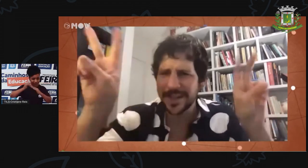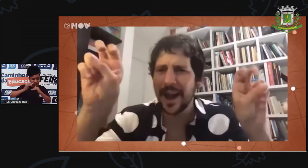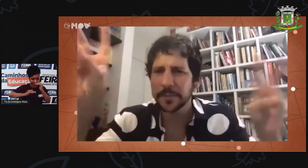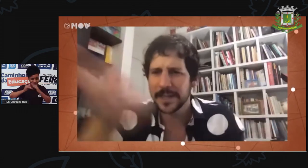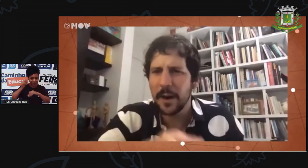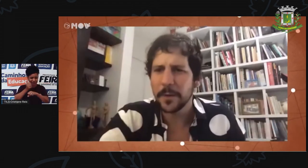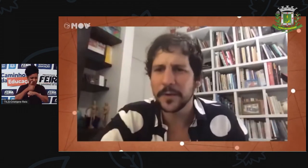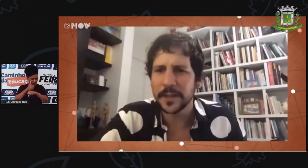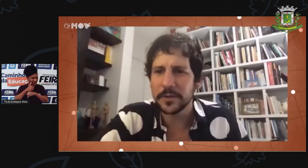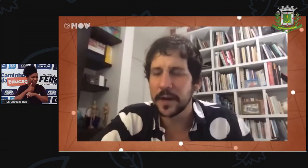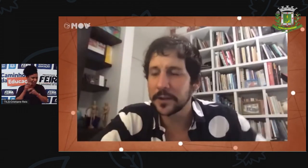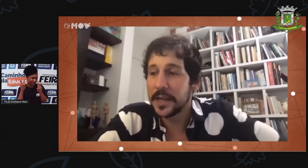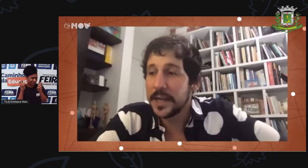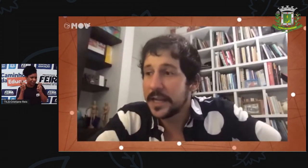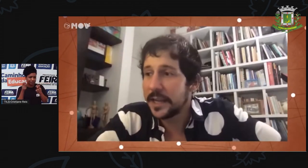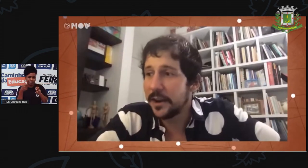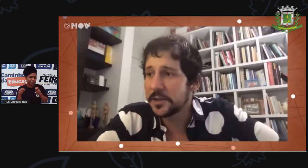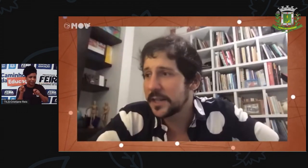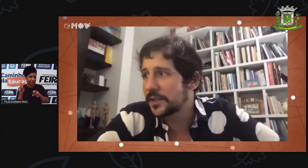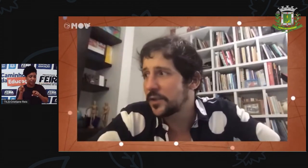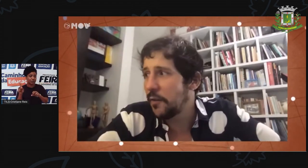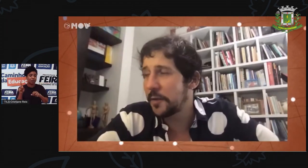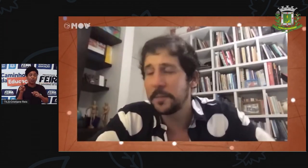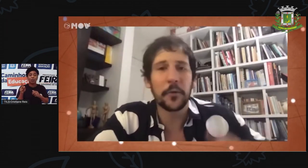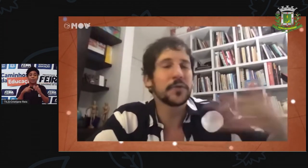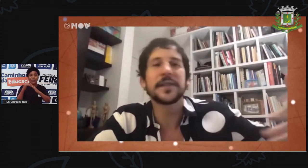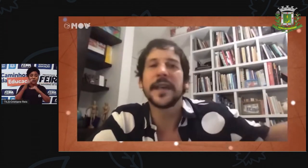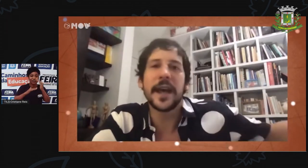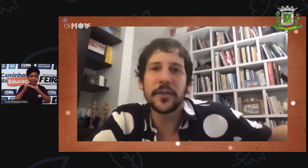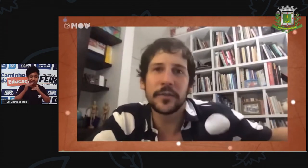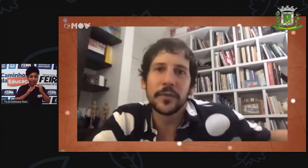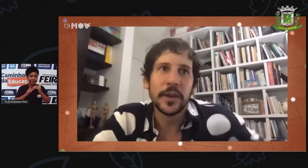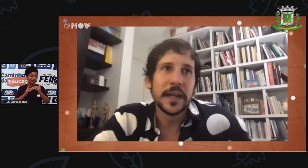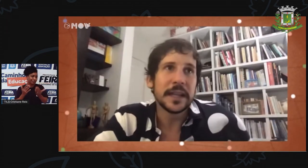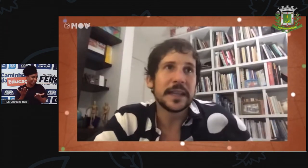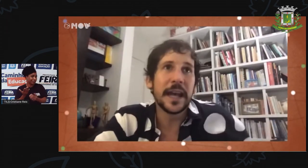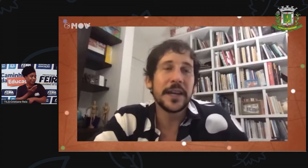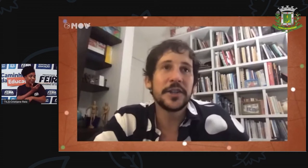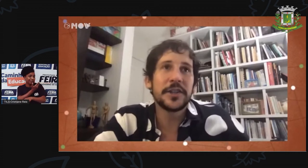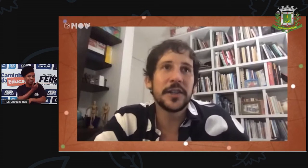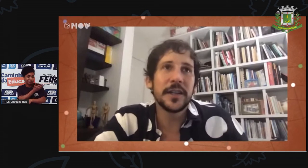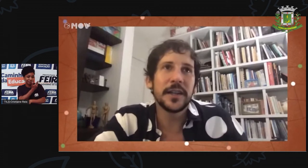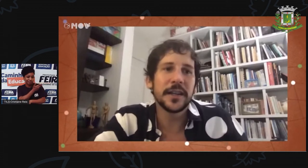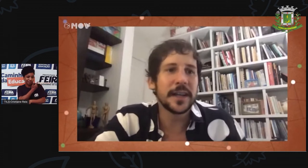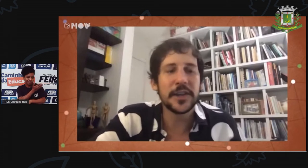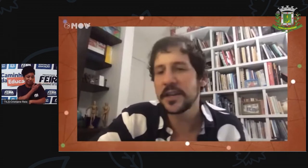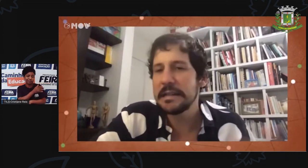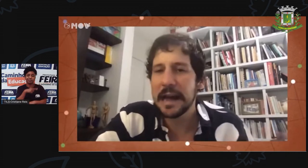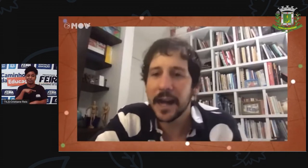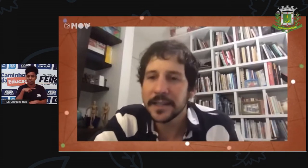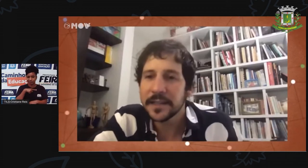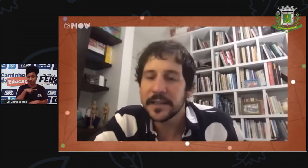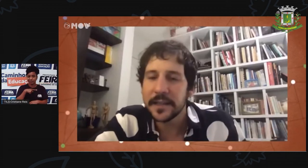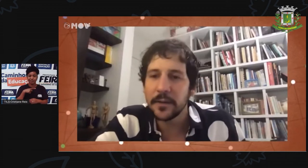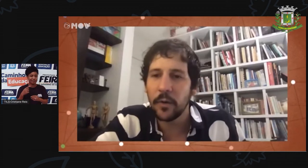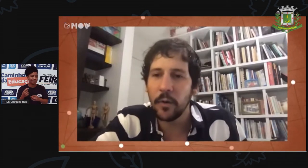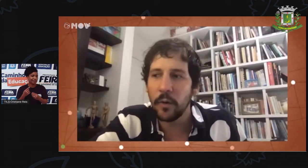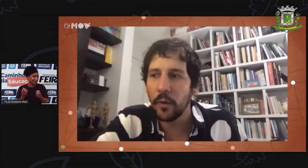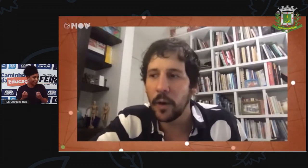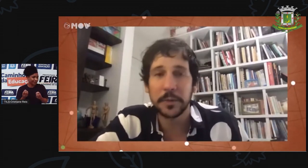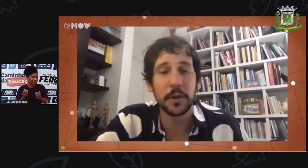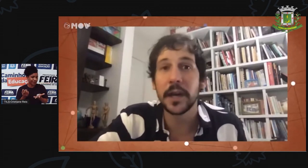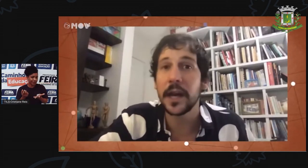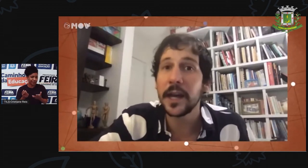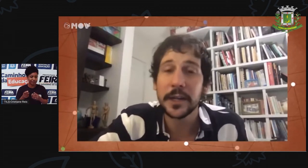dizer, sem aspas, é uma profissão de fato que eu acho que sofre preconceito desde que nasce, assim,